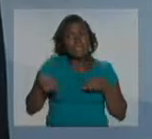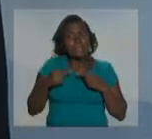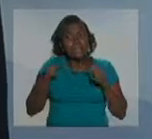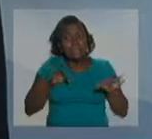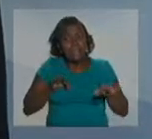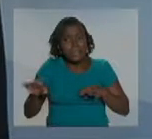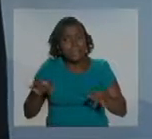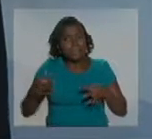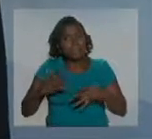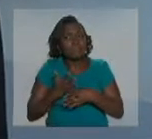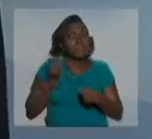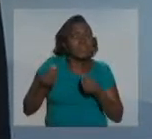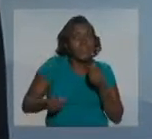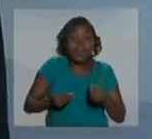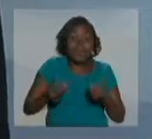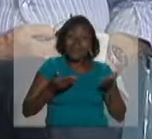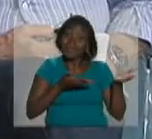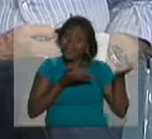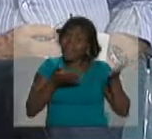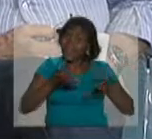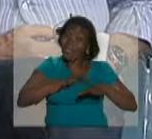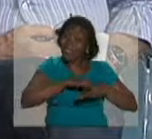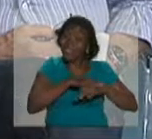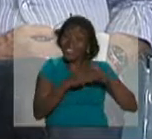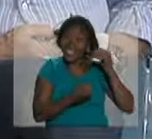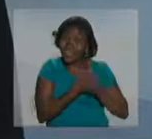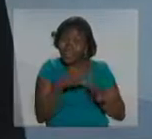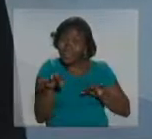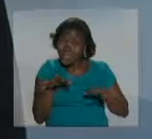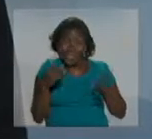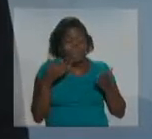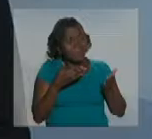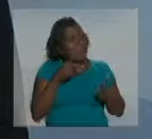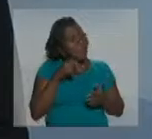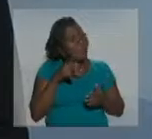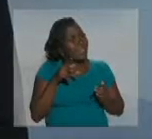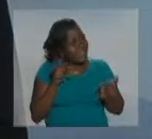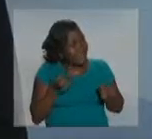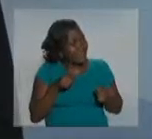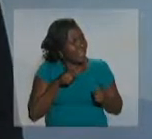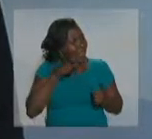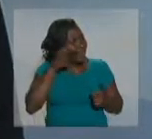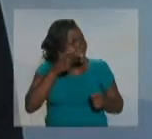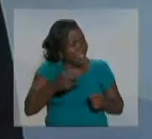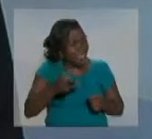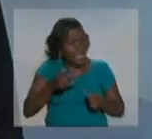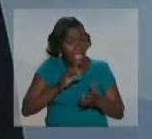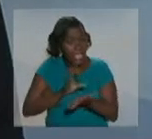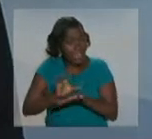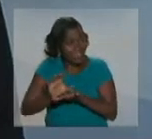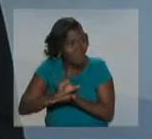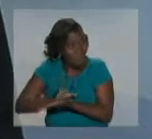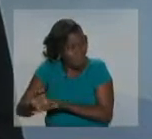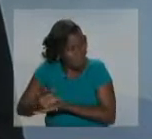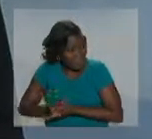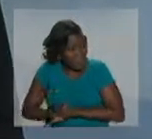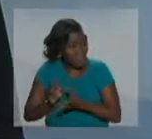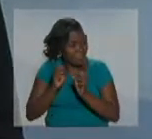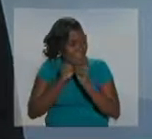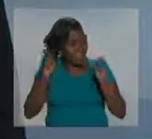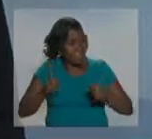urbano. Aqui no estúdio estamos com os 2 autores dos projetos. Paulo, é possível afirmar que nos investimentos realizados no sistema